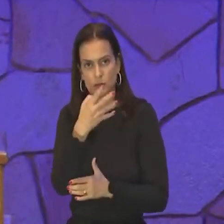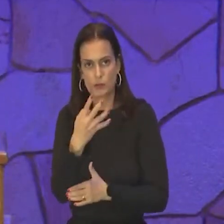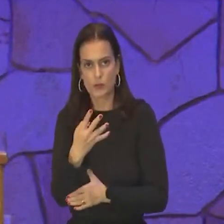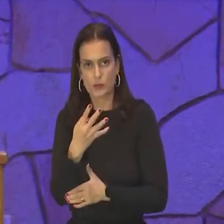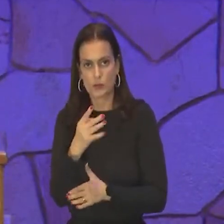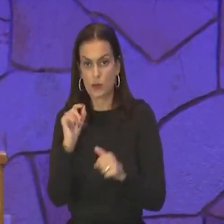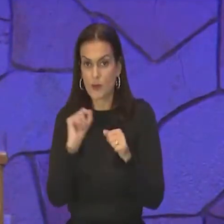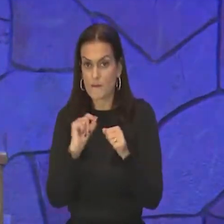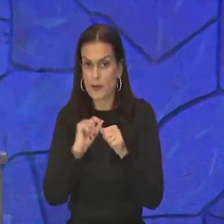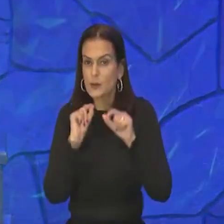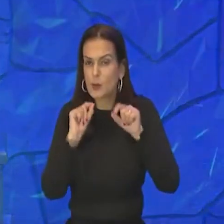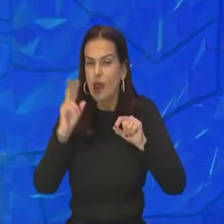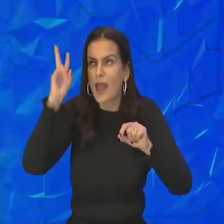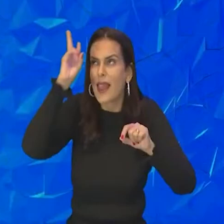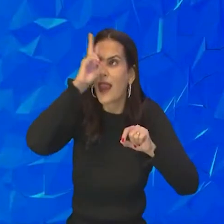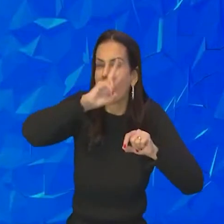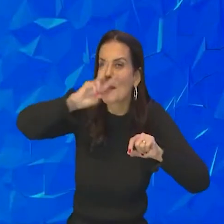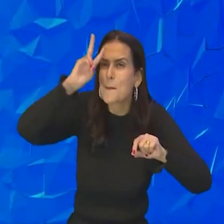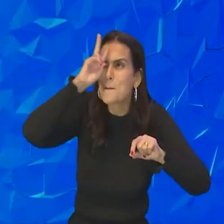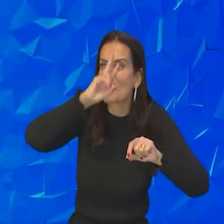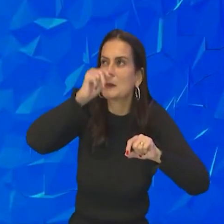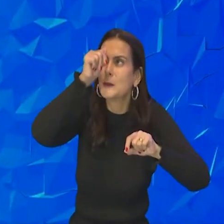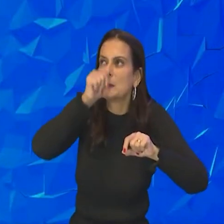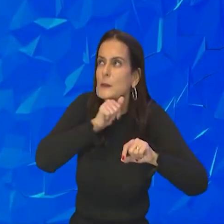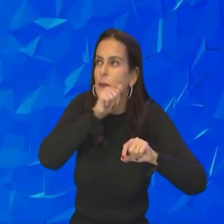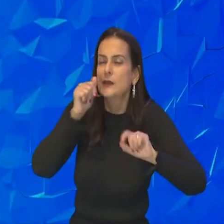fazer isto em lembrança, em memória de mim.